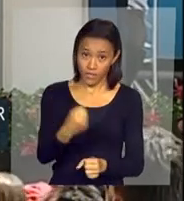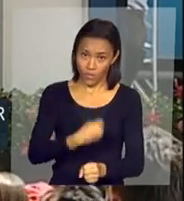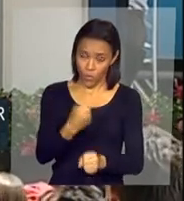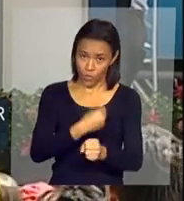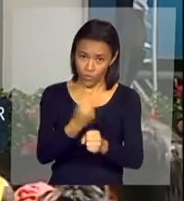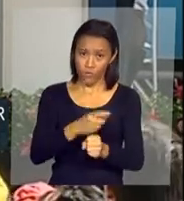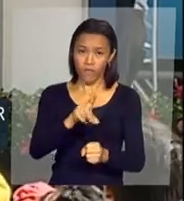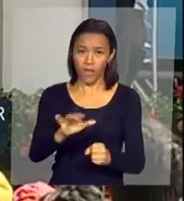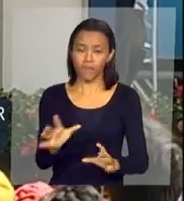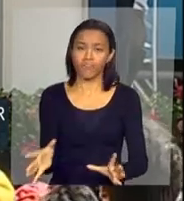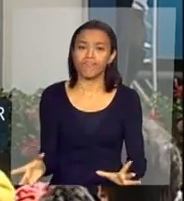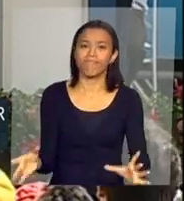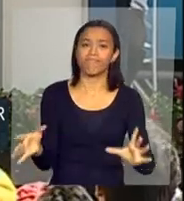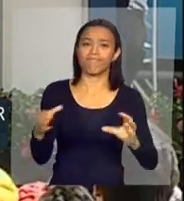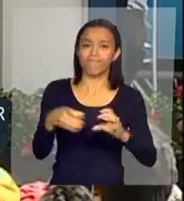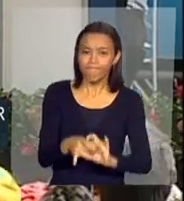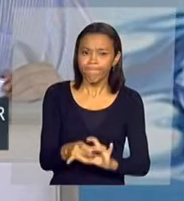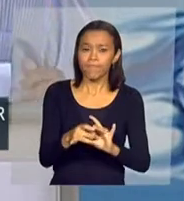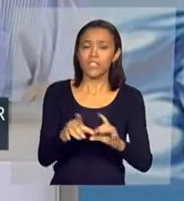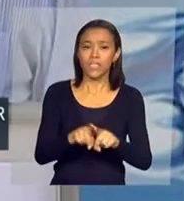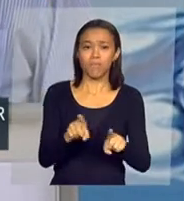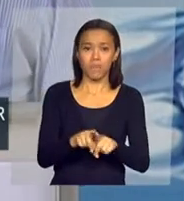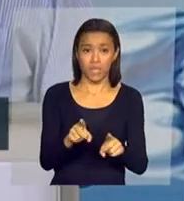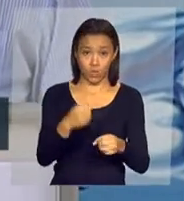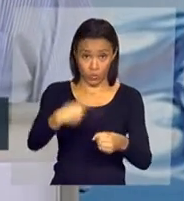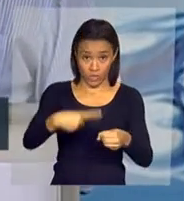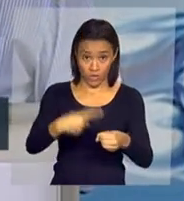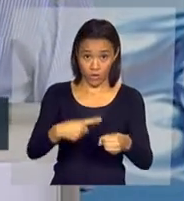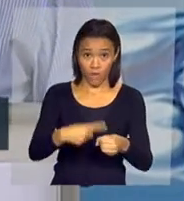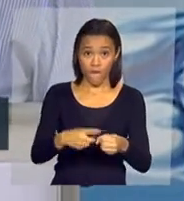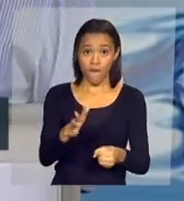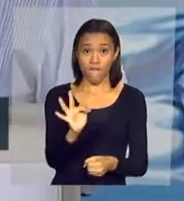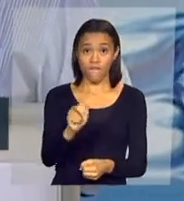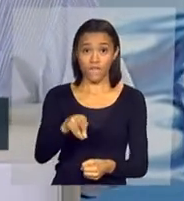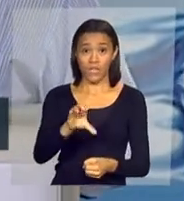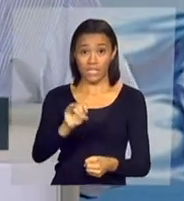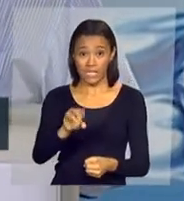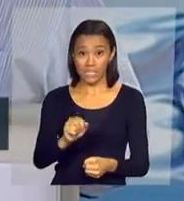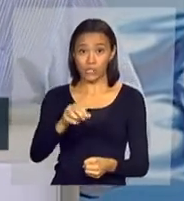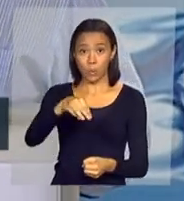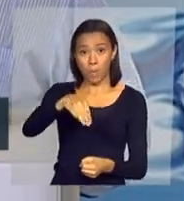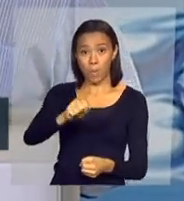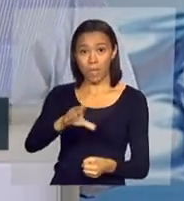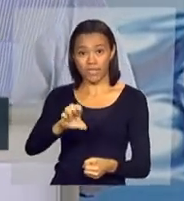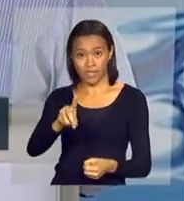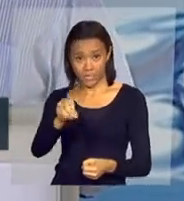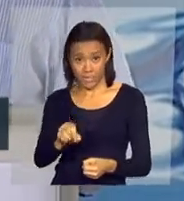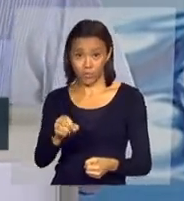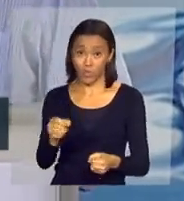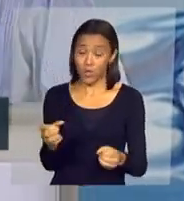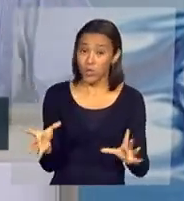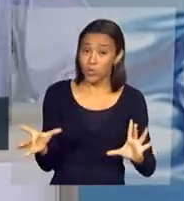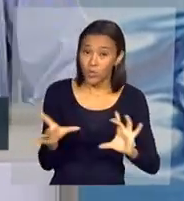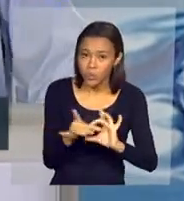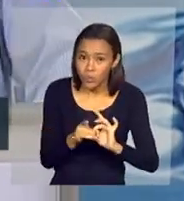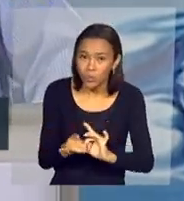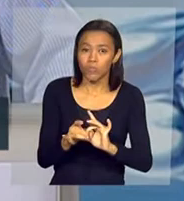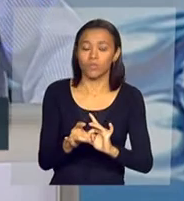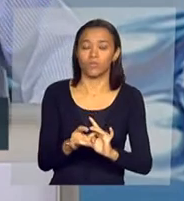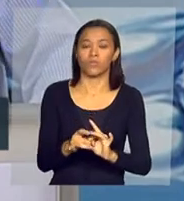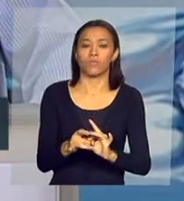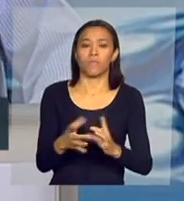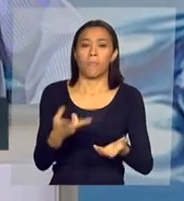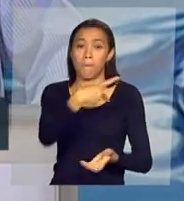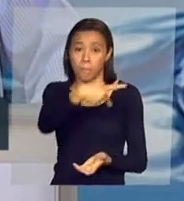interligaria a barragem do Estreito no município de Francisco Macedo, completando todo um ciclo de interligação. Presidenta